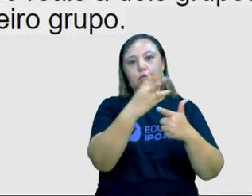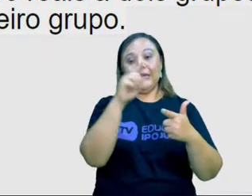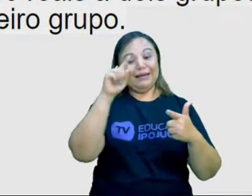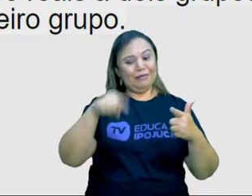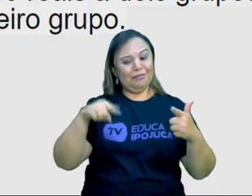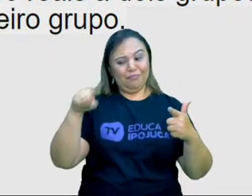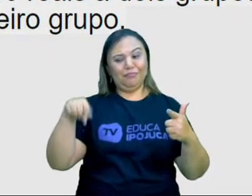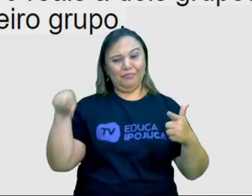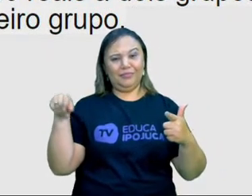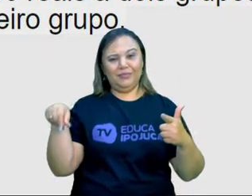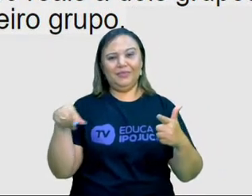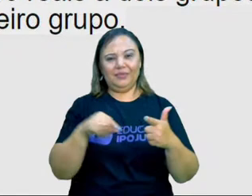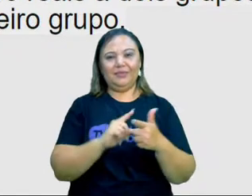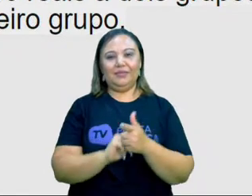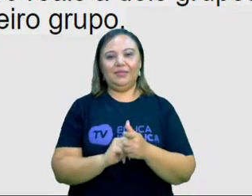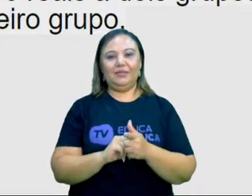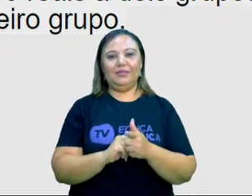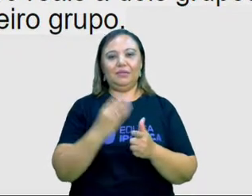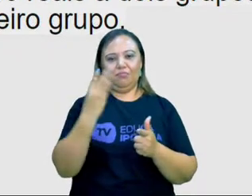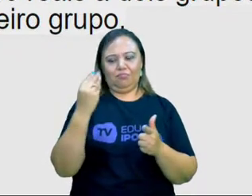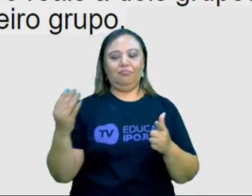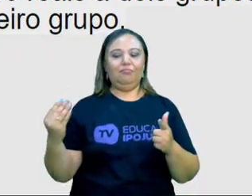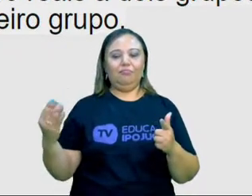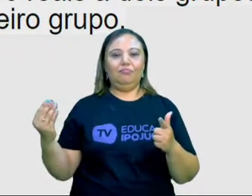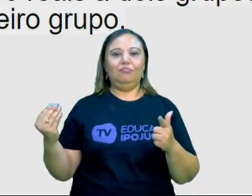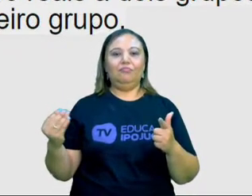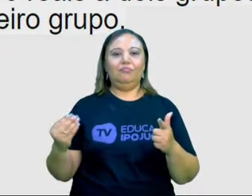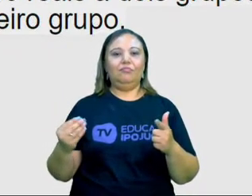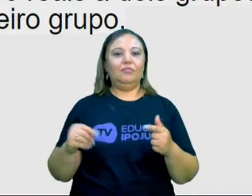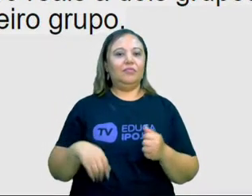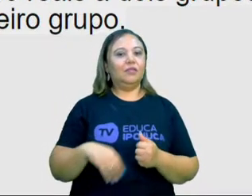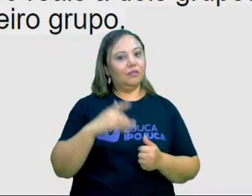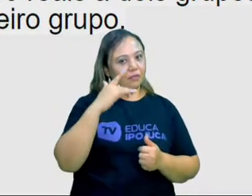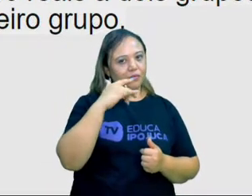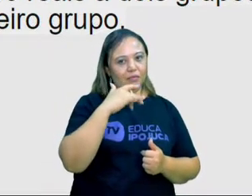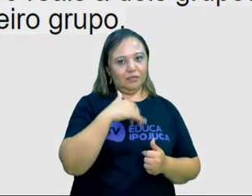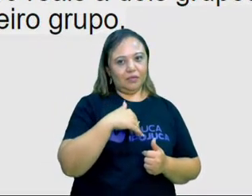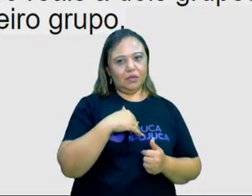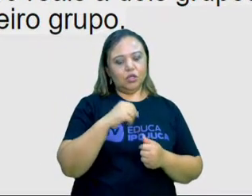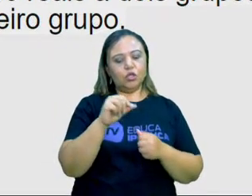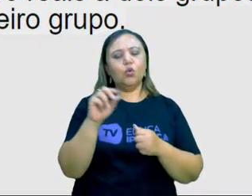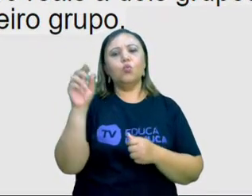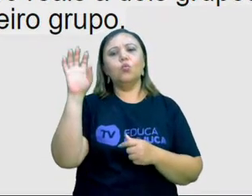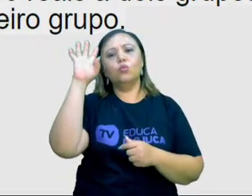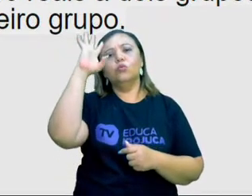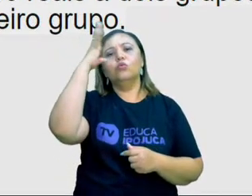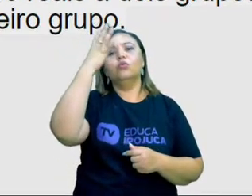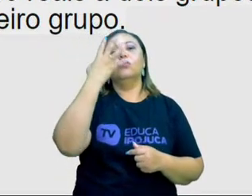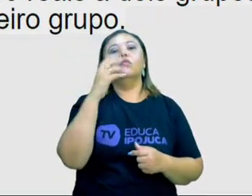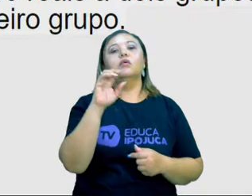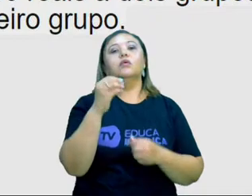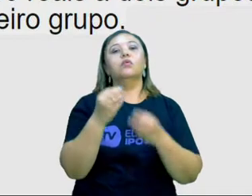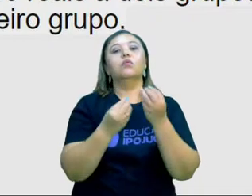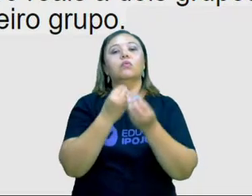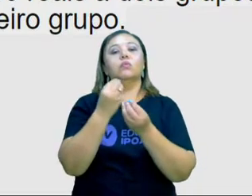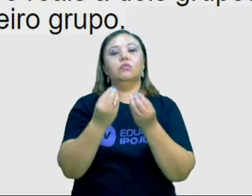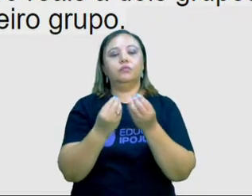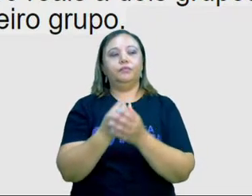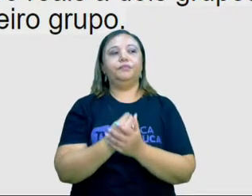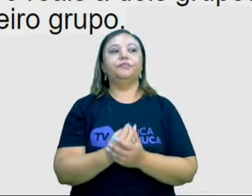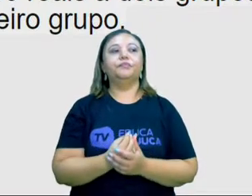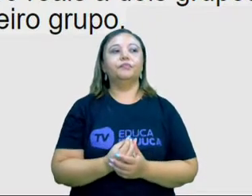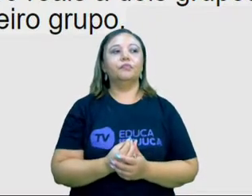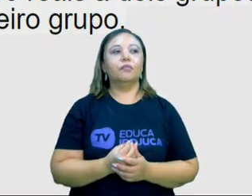ou é pouco? Seria mais fácil a gente fazer tracinho? Como a gente poderia resolver essa continha? Veja